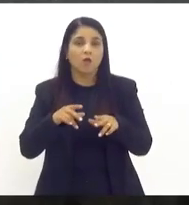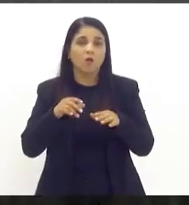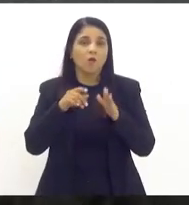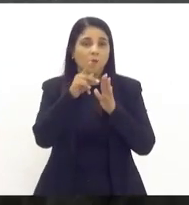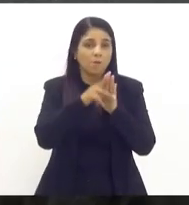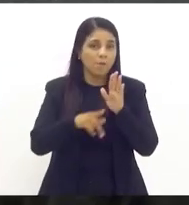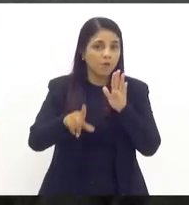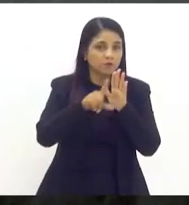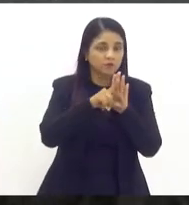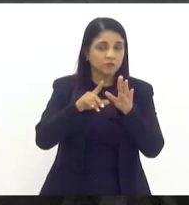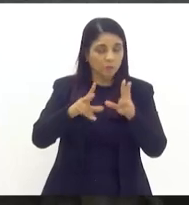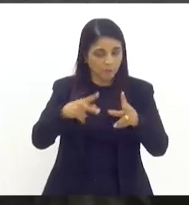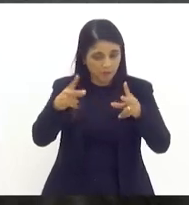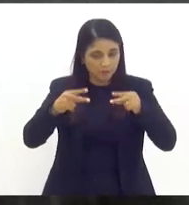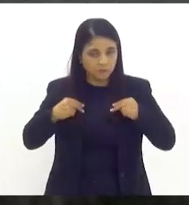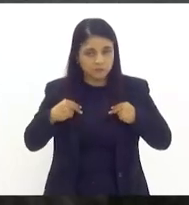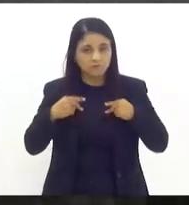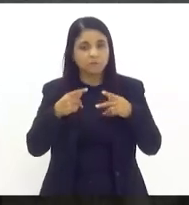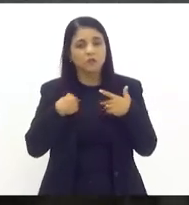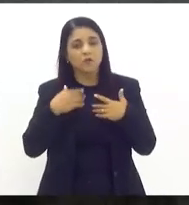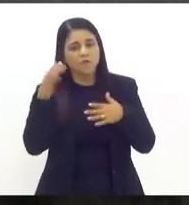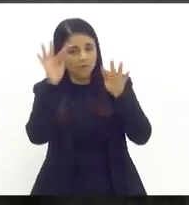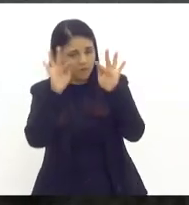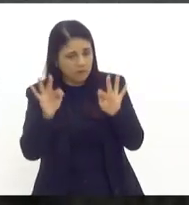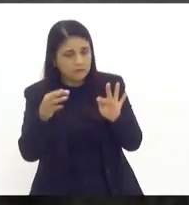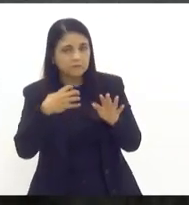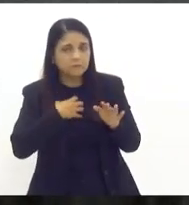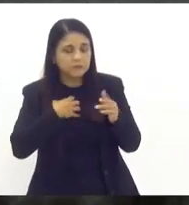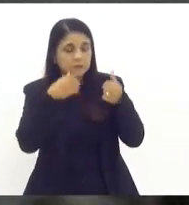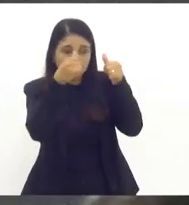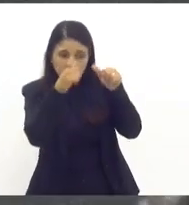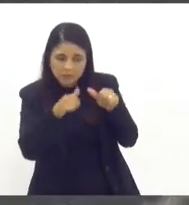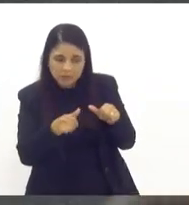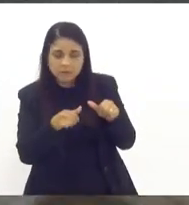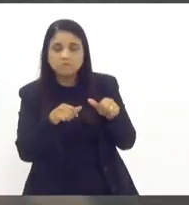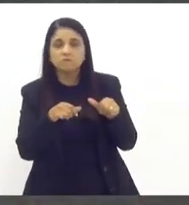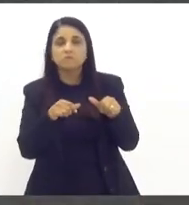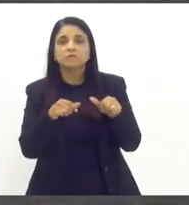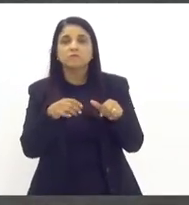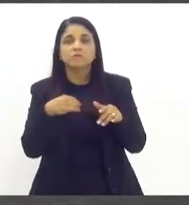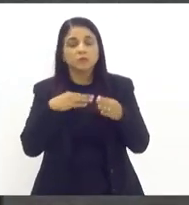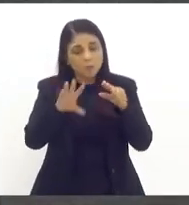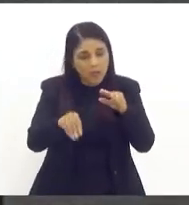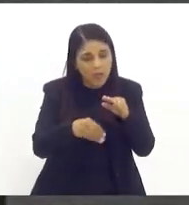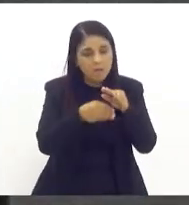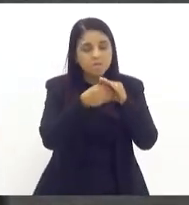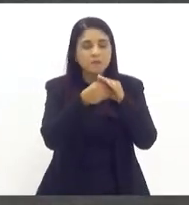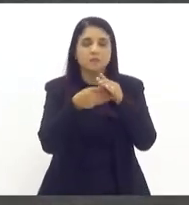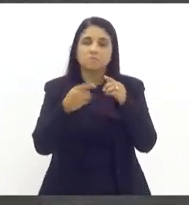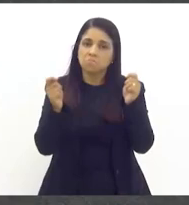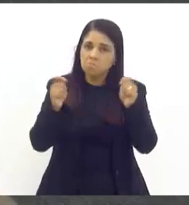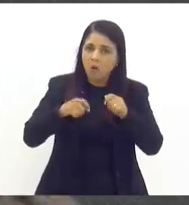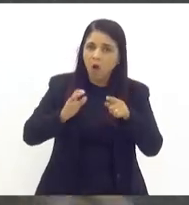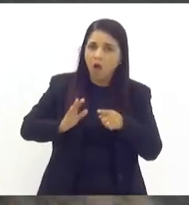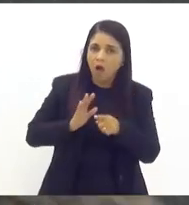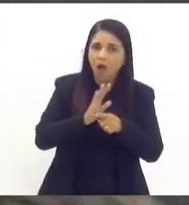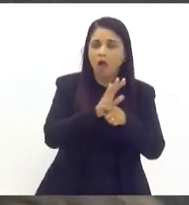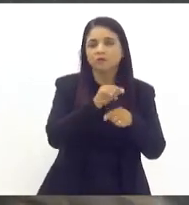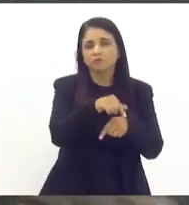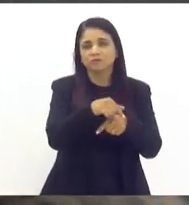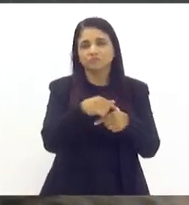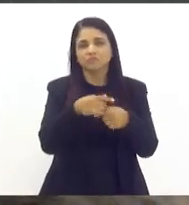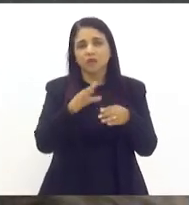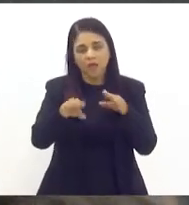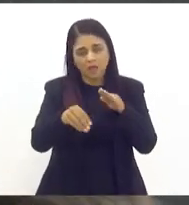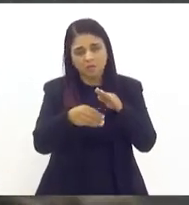fico muito feliz de ter analisado também mas eu fiz uma Emenda que eu acho que pode contribuir e a emenda no sentido